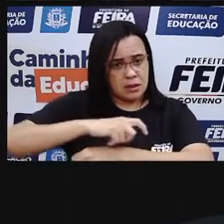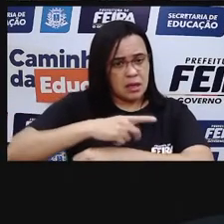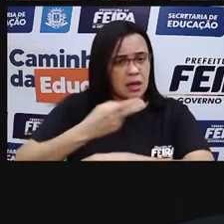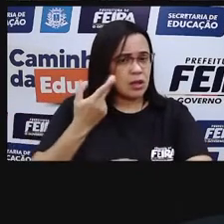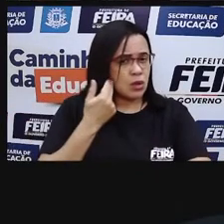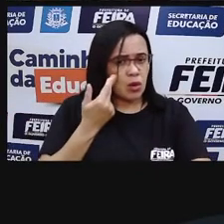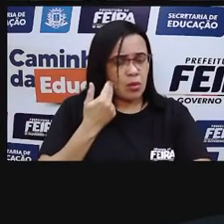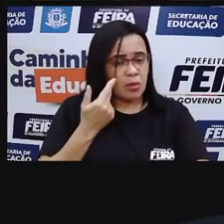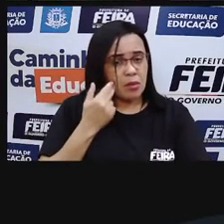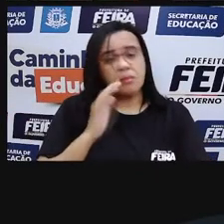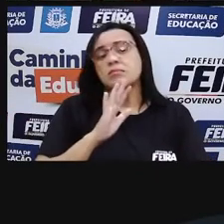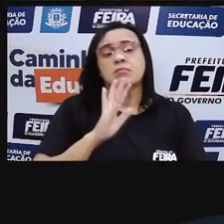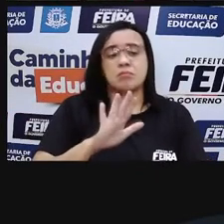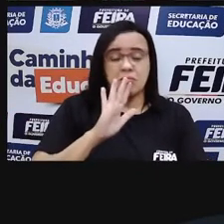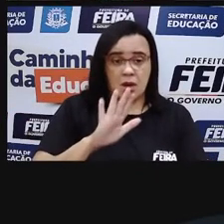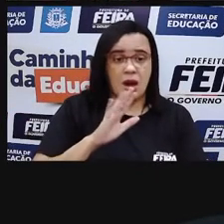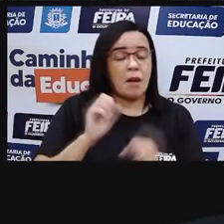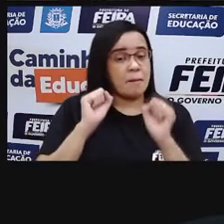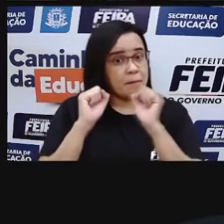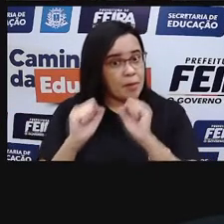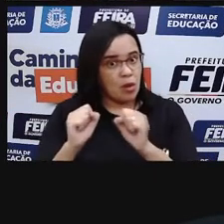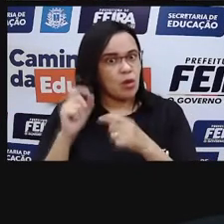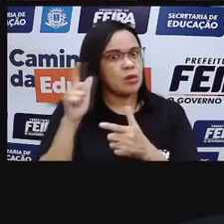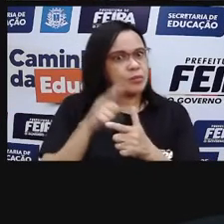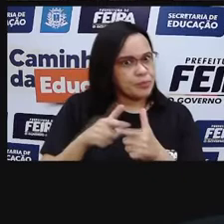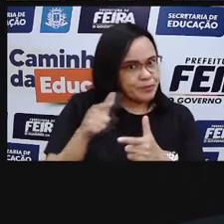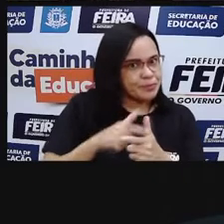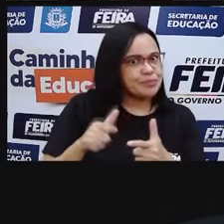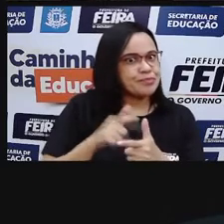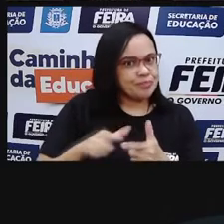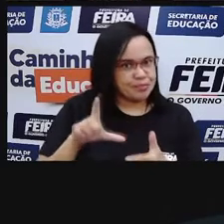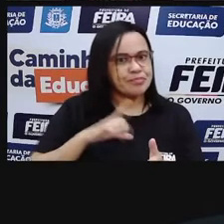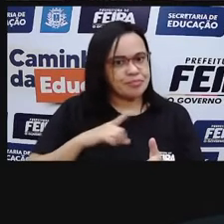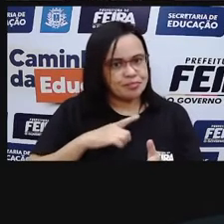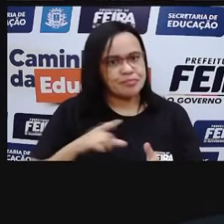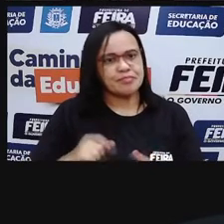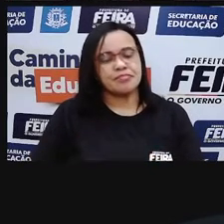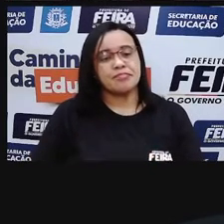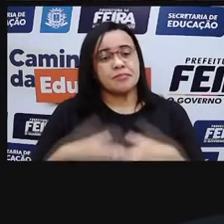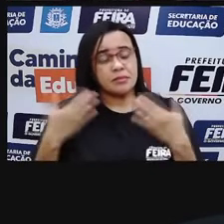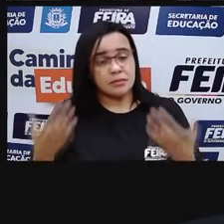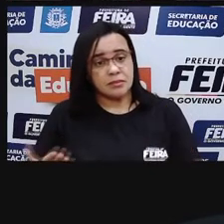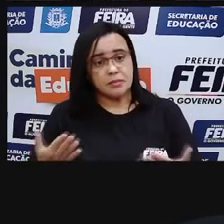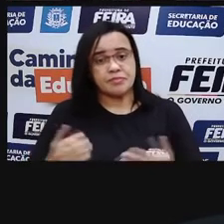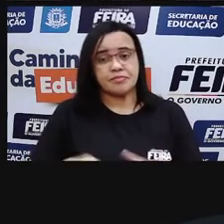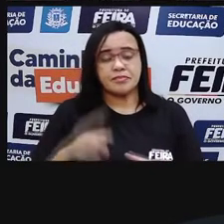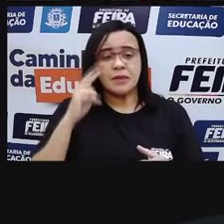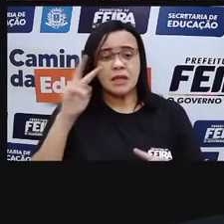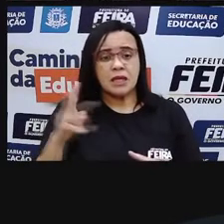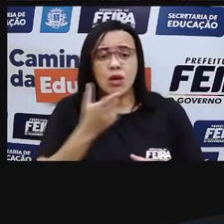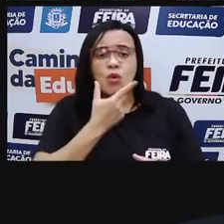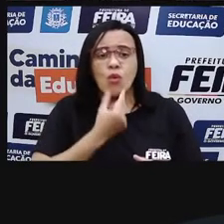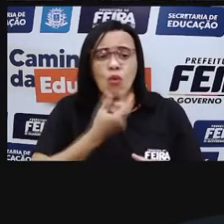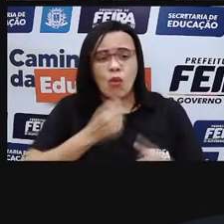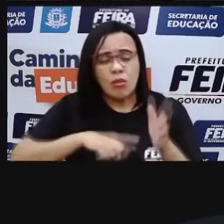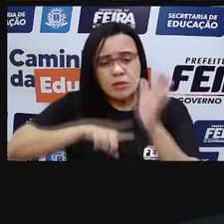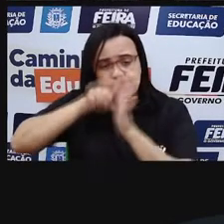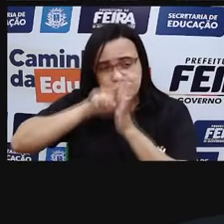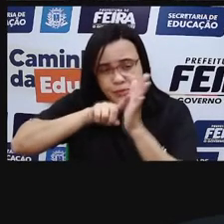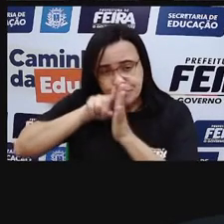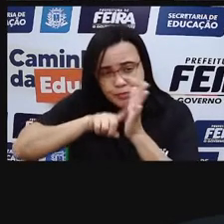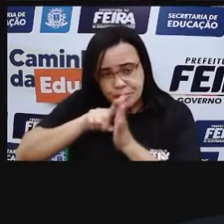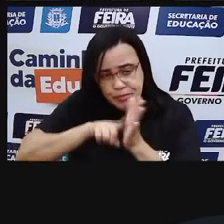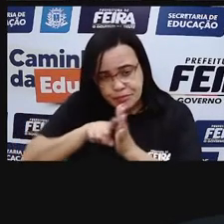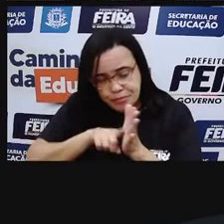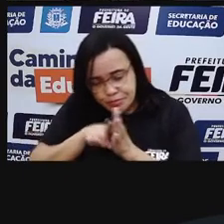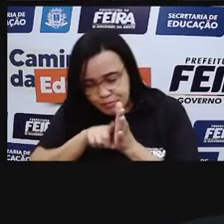vezes pode causar algumas infecções, né, em nós. E ele observou que esse fungo que